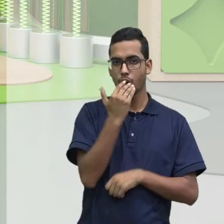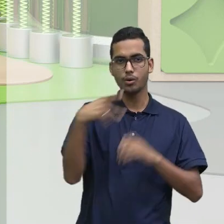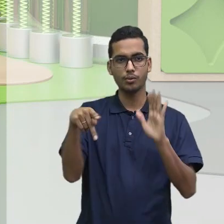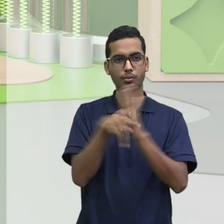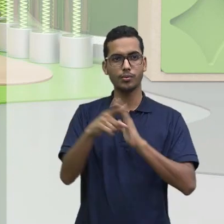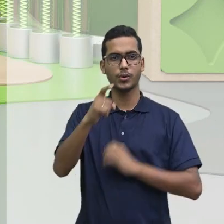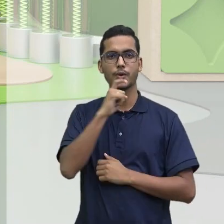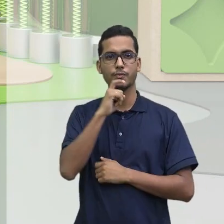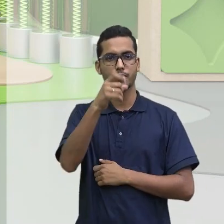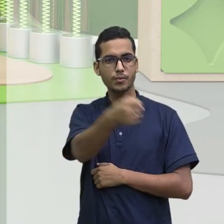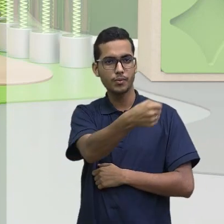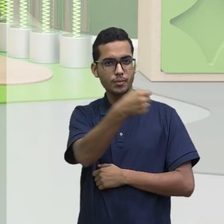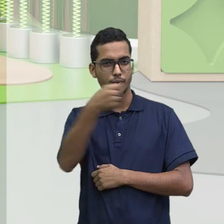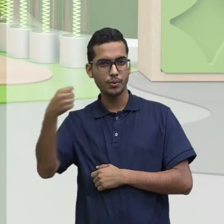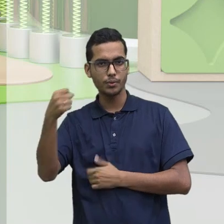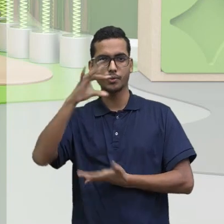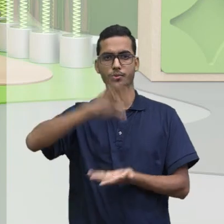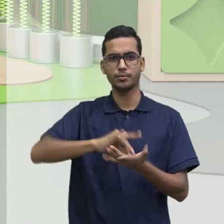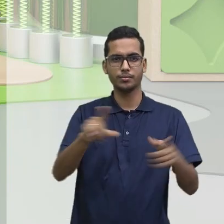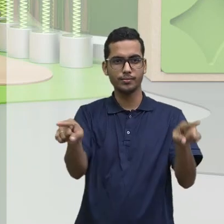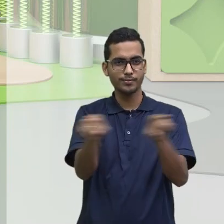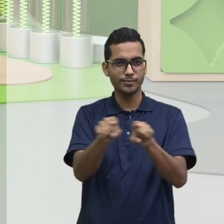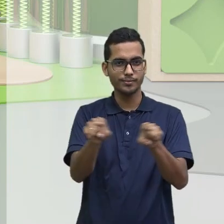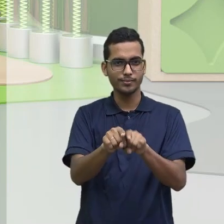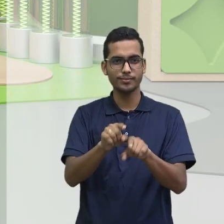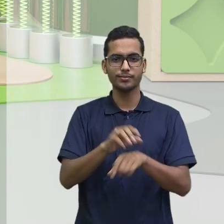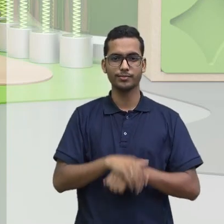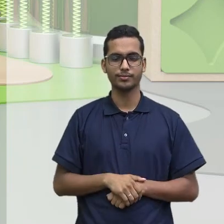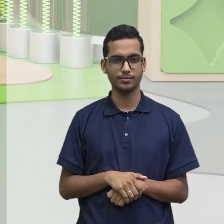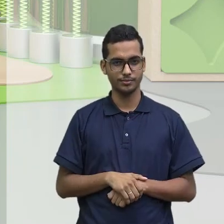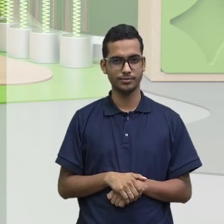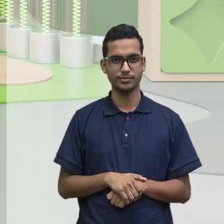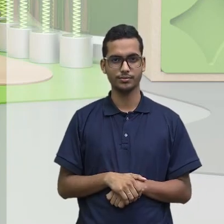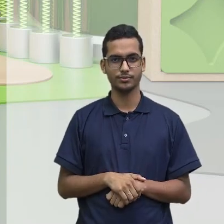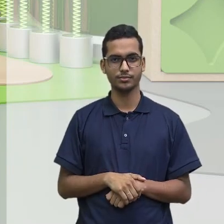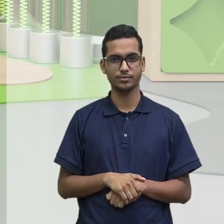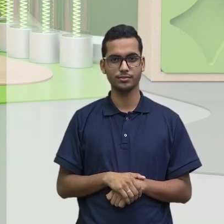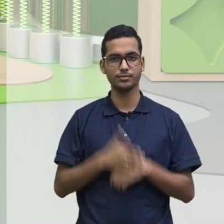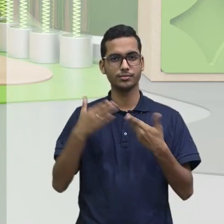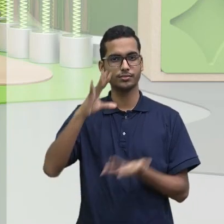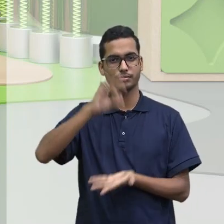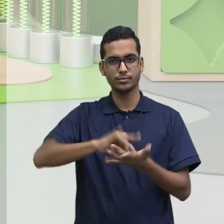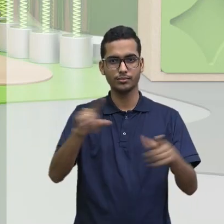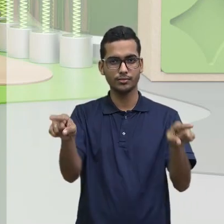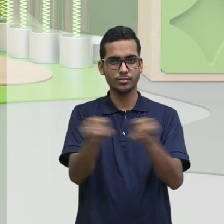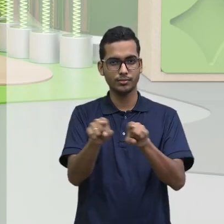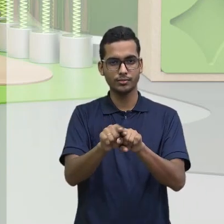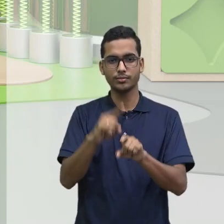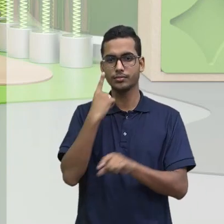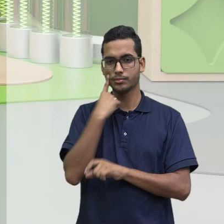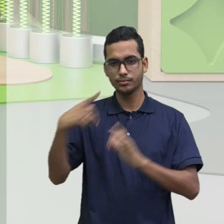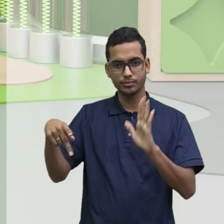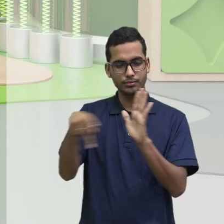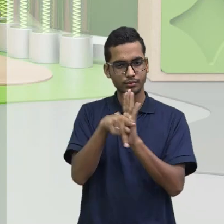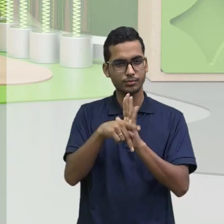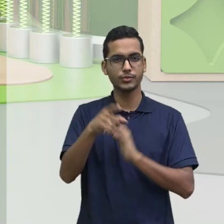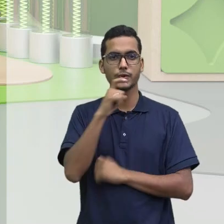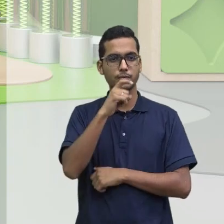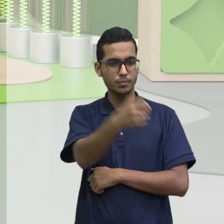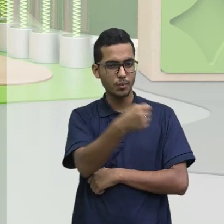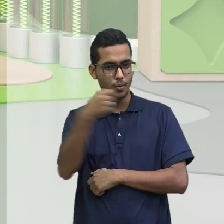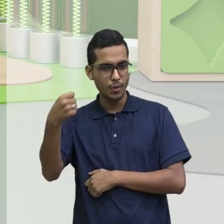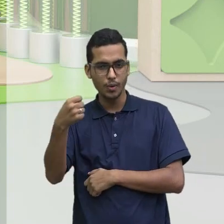geladeira, eles precisam estar conservados de acordo com o tipo. Então, dentro da própria geladeira, a gente